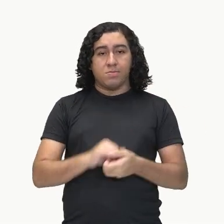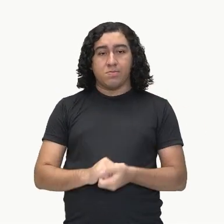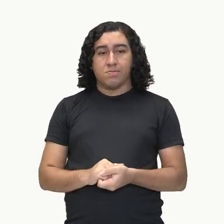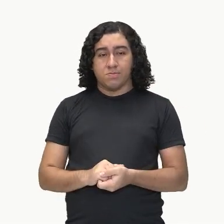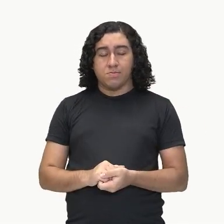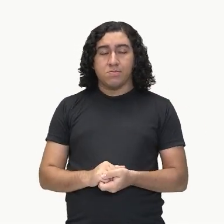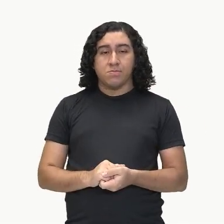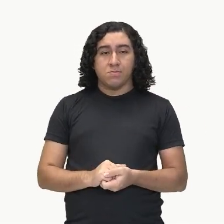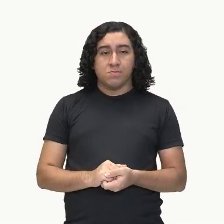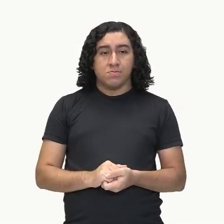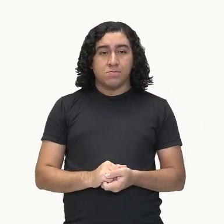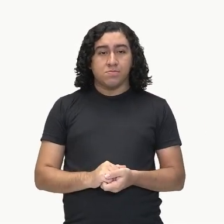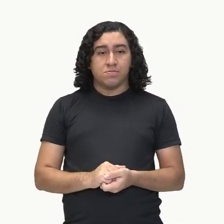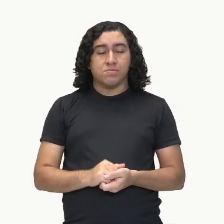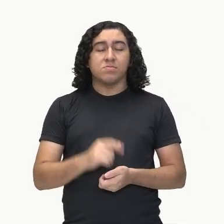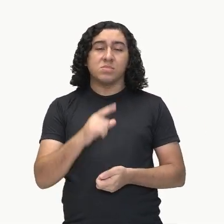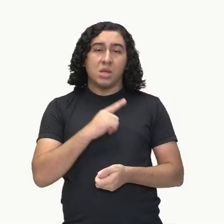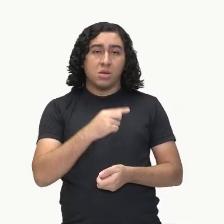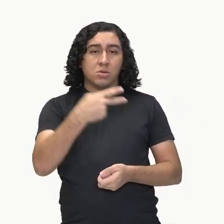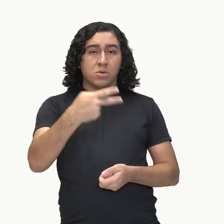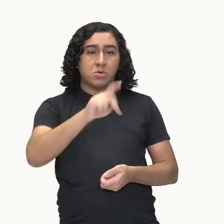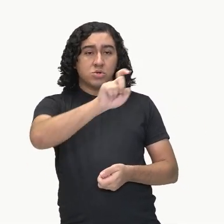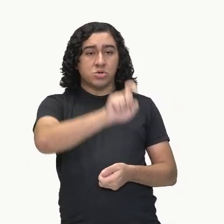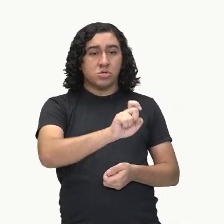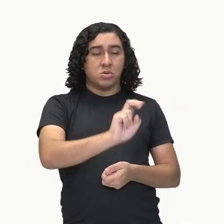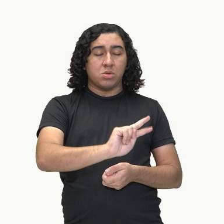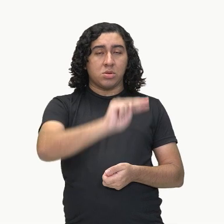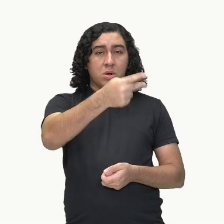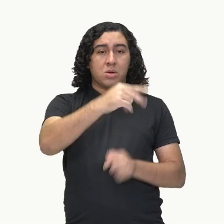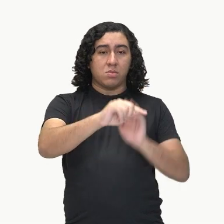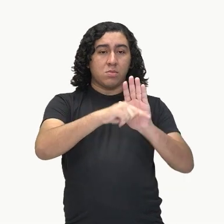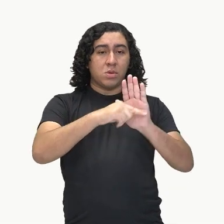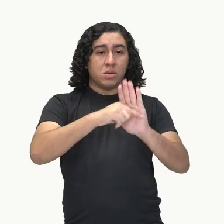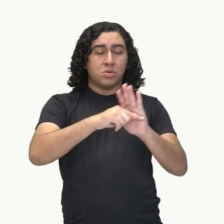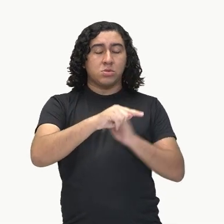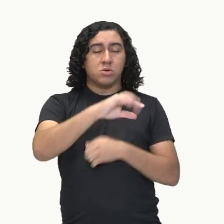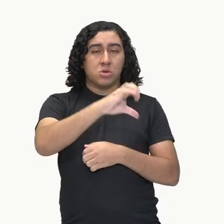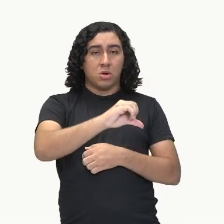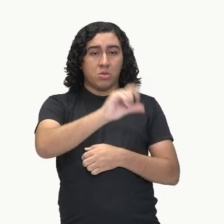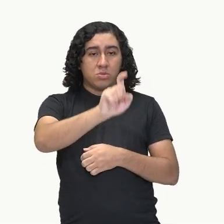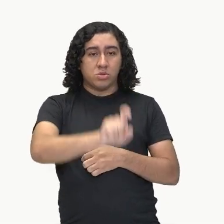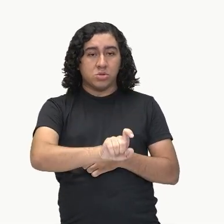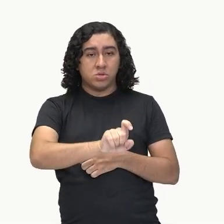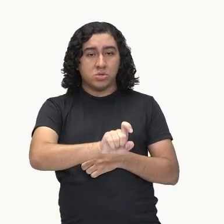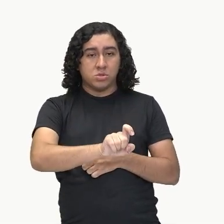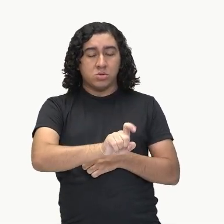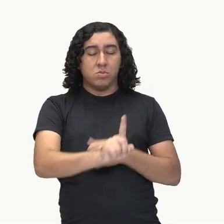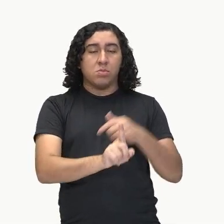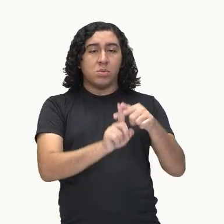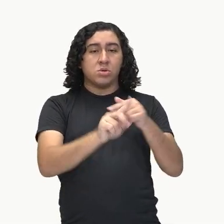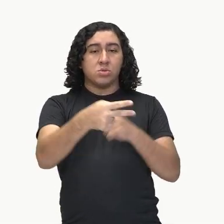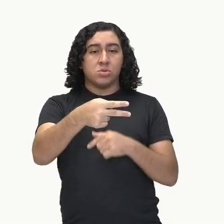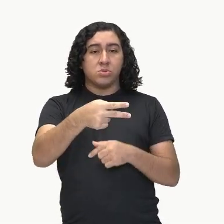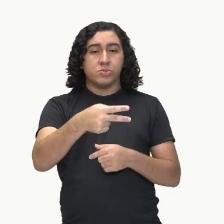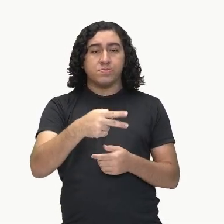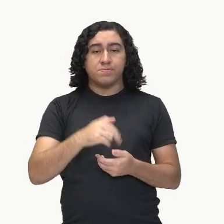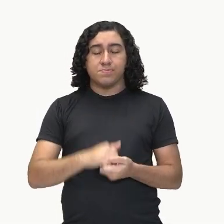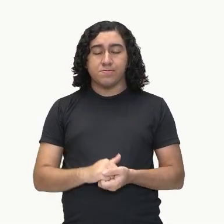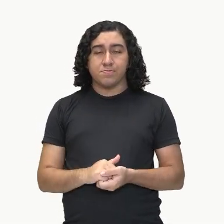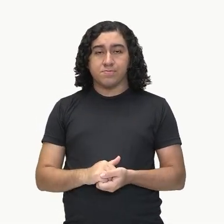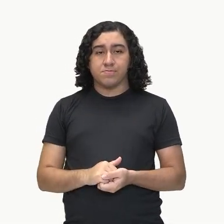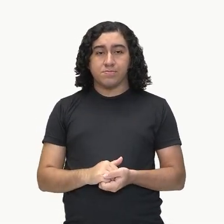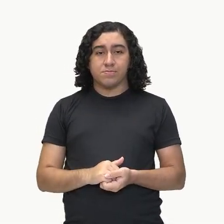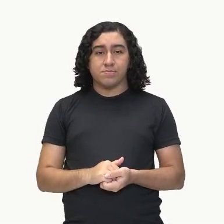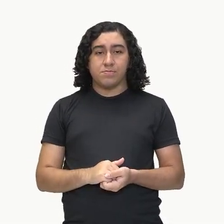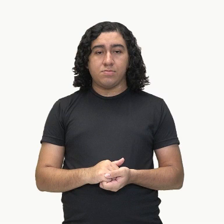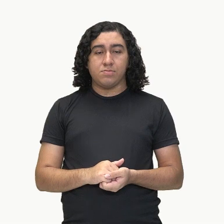teremos 2x ao quadrado menos 9x mais 2. O que